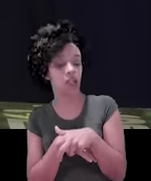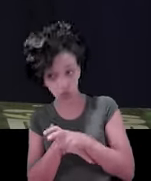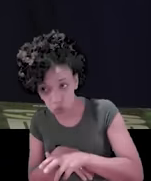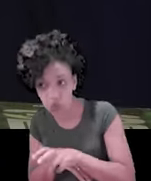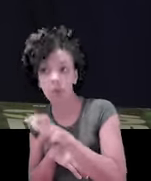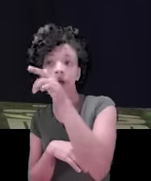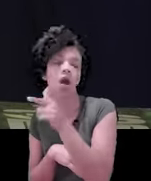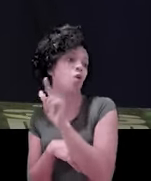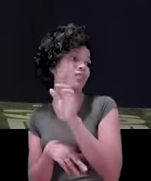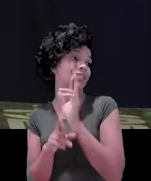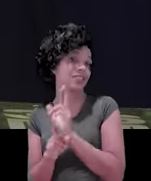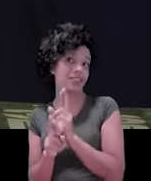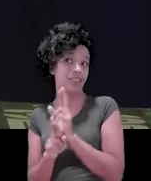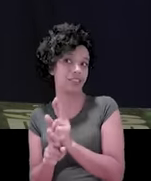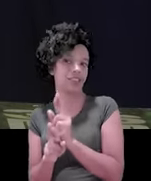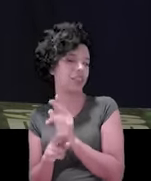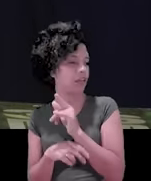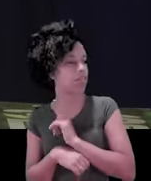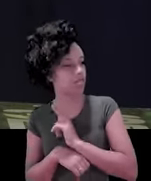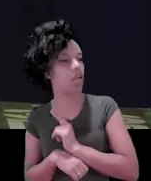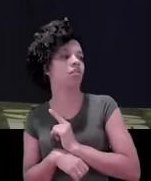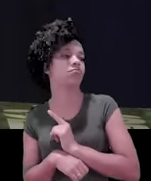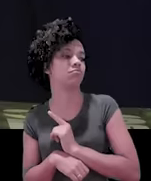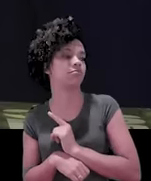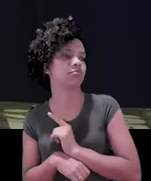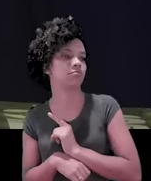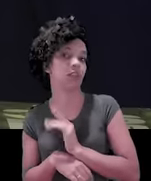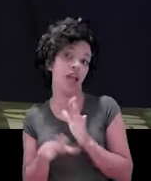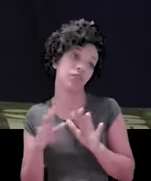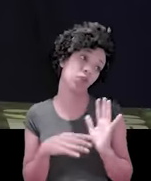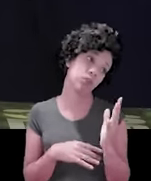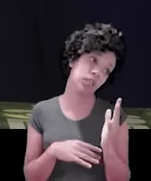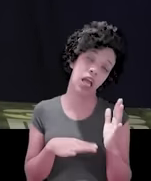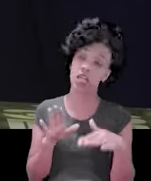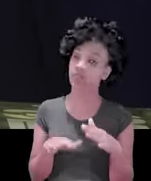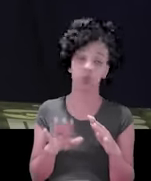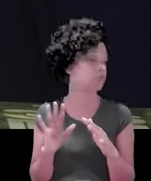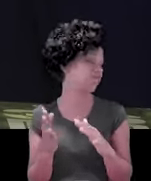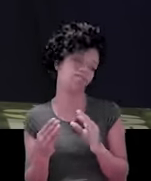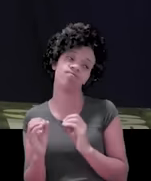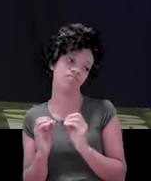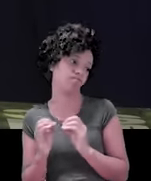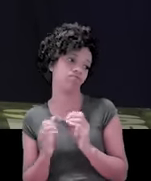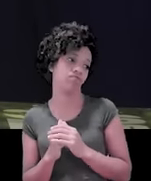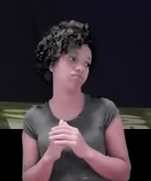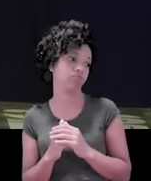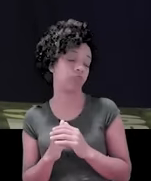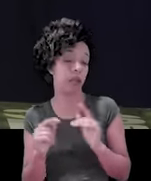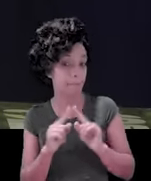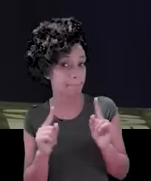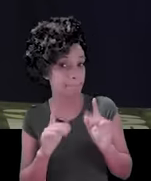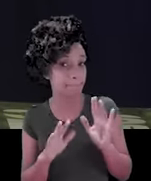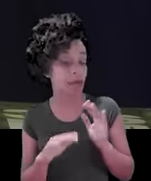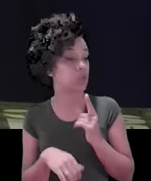subir a outra e esperar que na outra Tenha tenha às vezes acontecia mesmo acontecer e